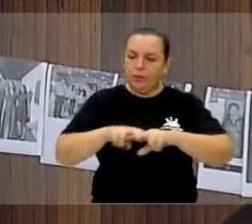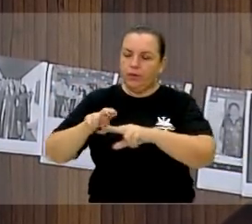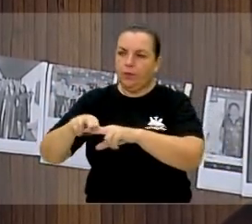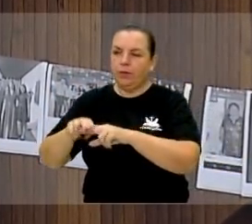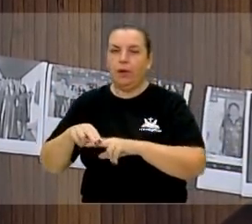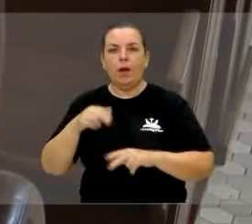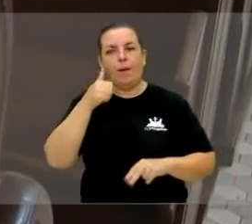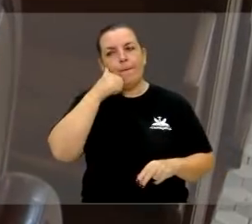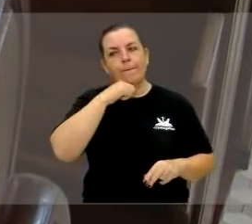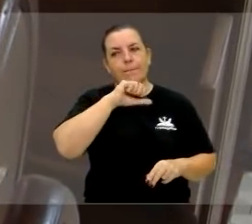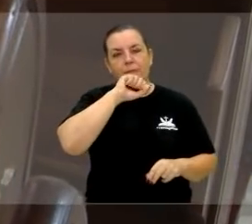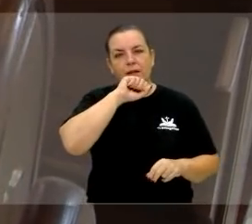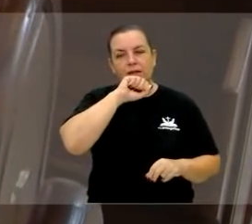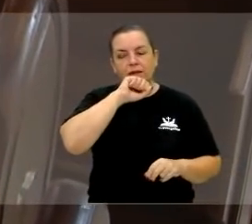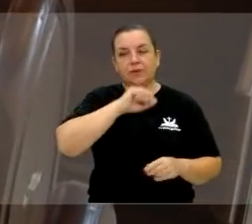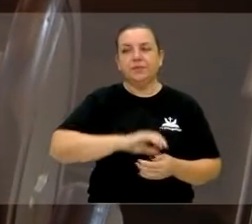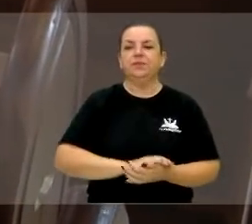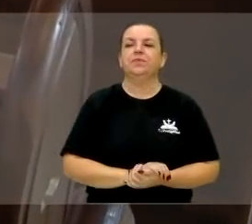fotos